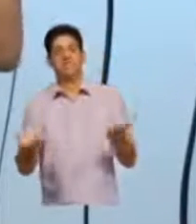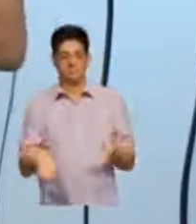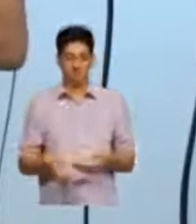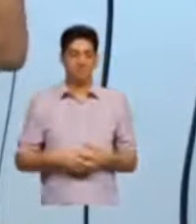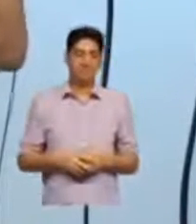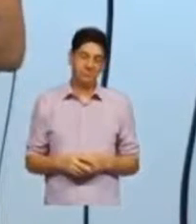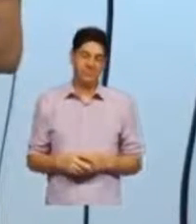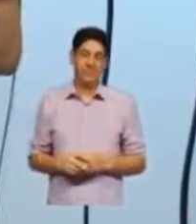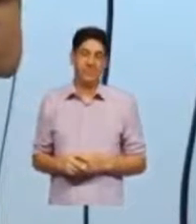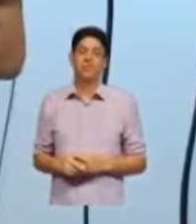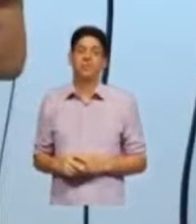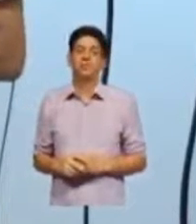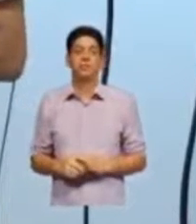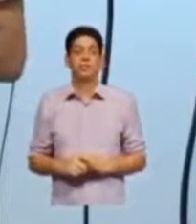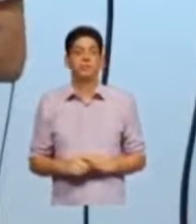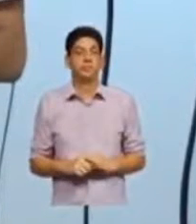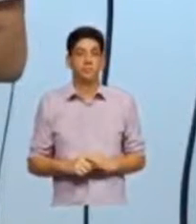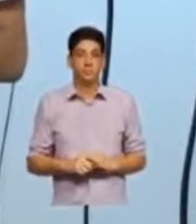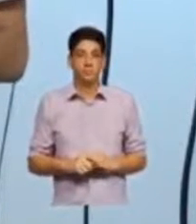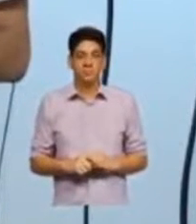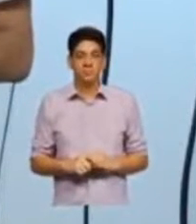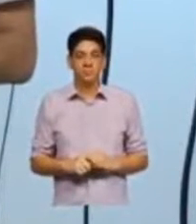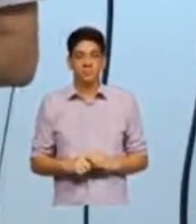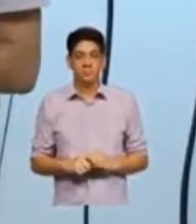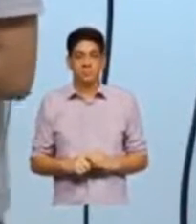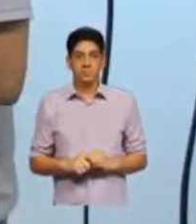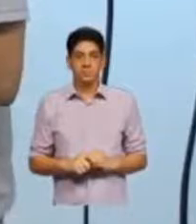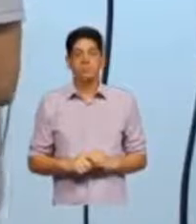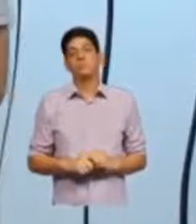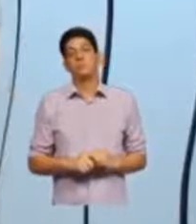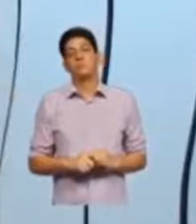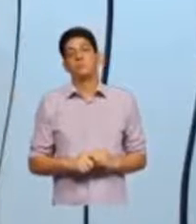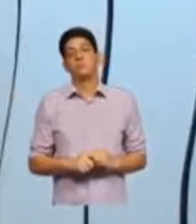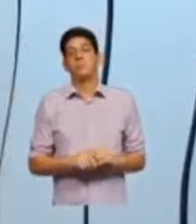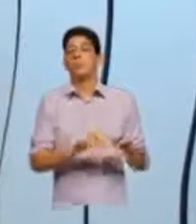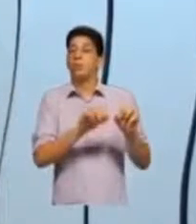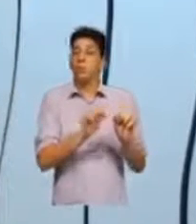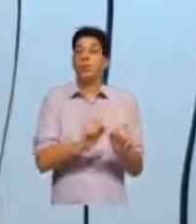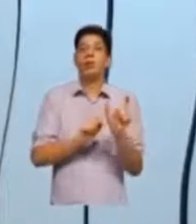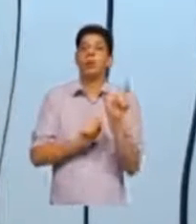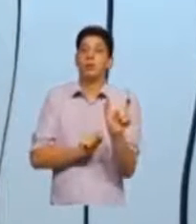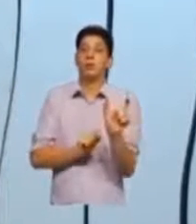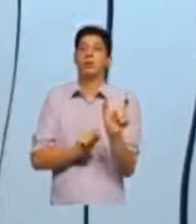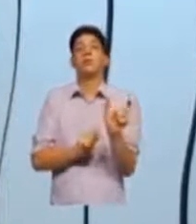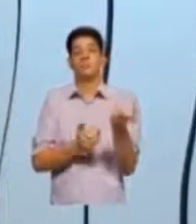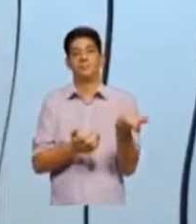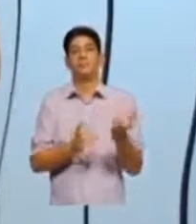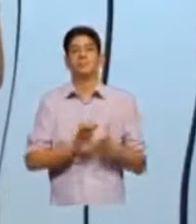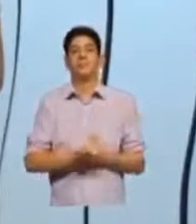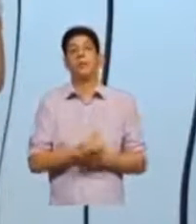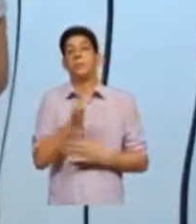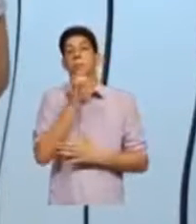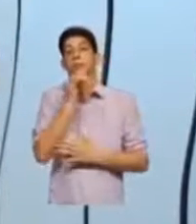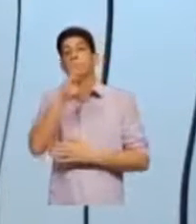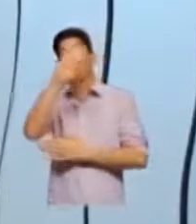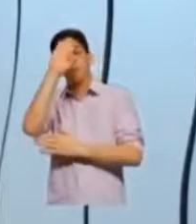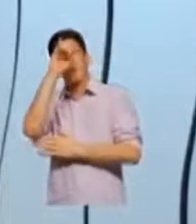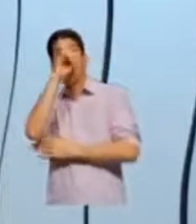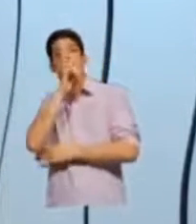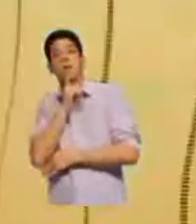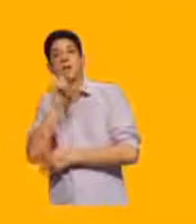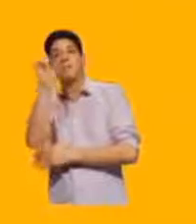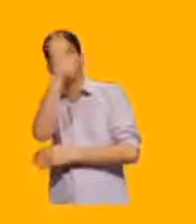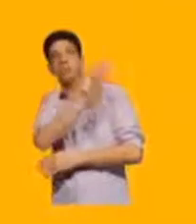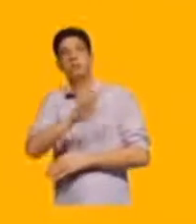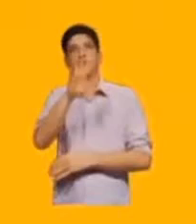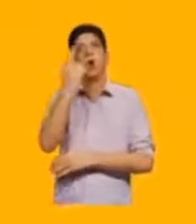para proliferar, para se reproduzir. Então, isso pode ser classificado. Febre amarela no Brasil, olha a área